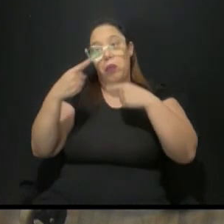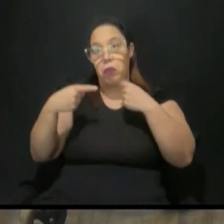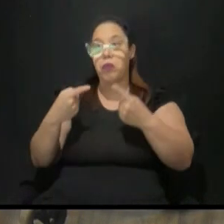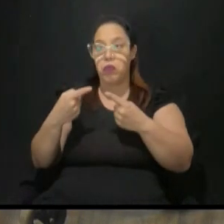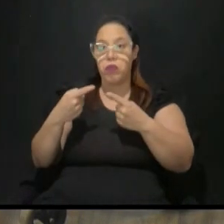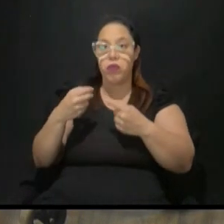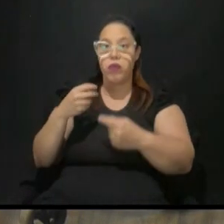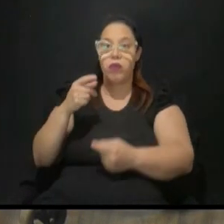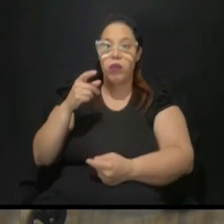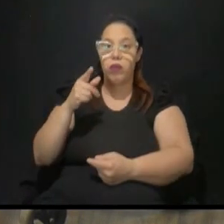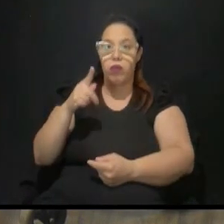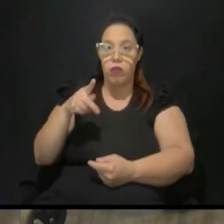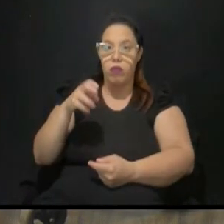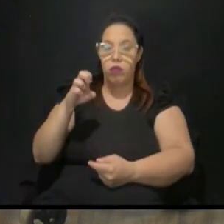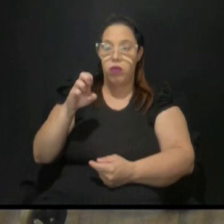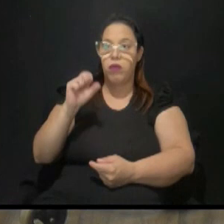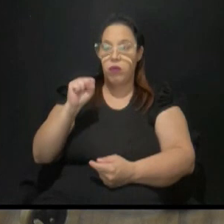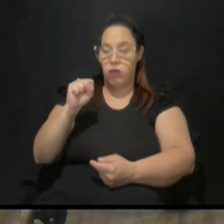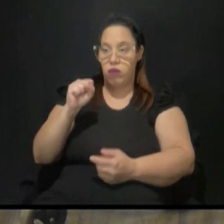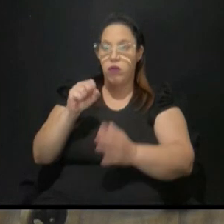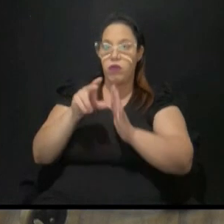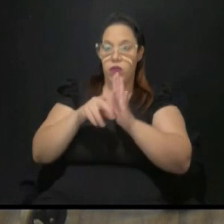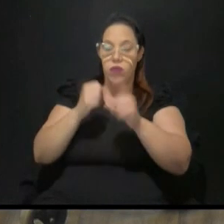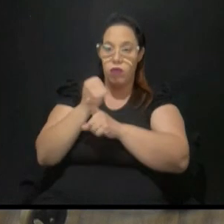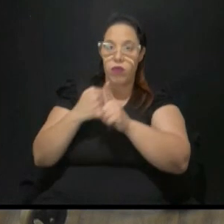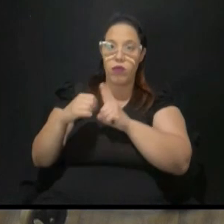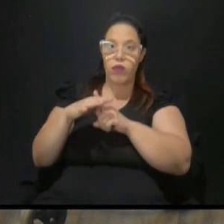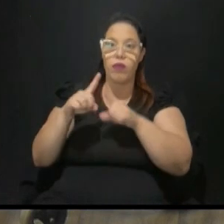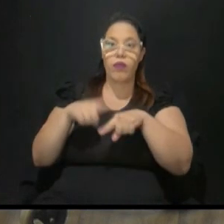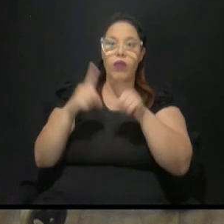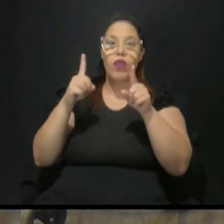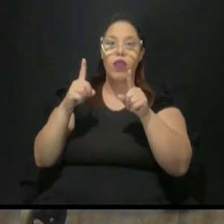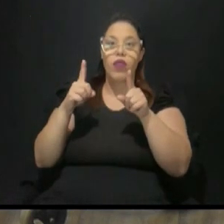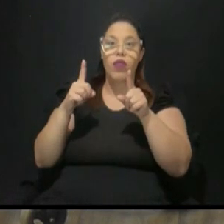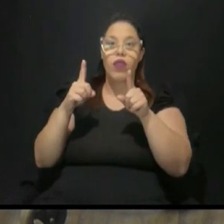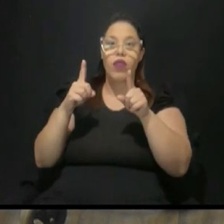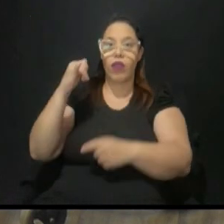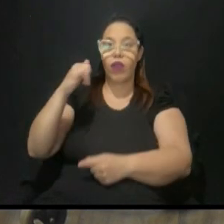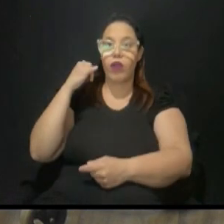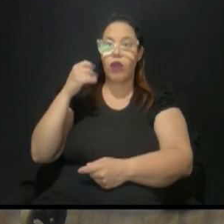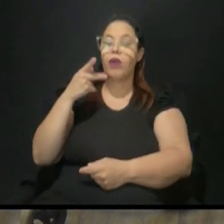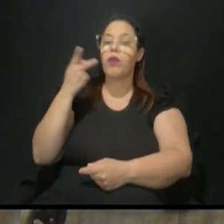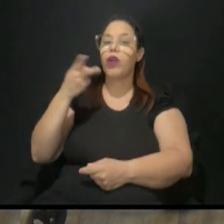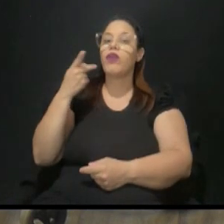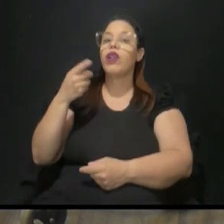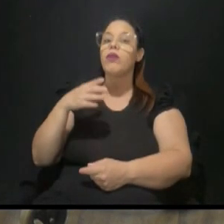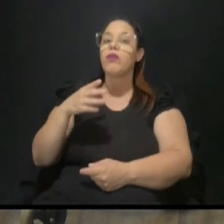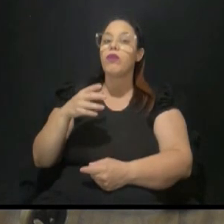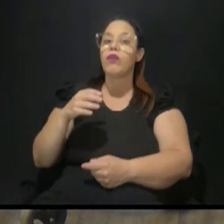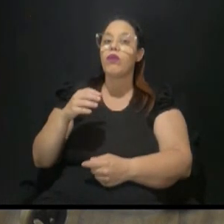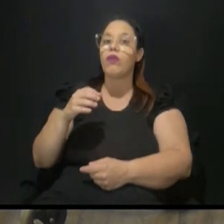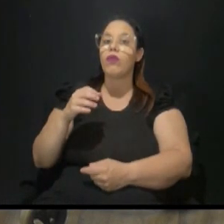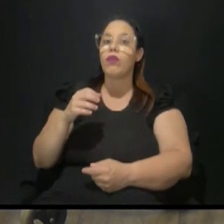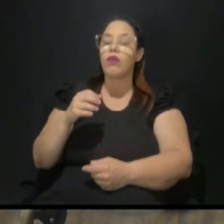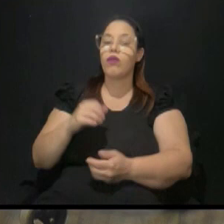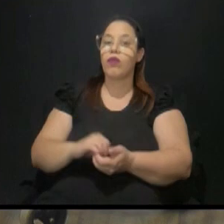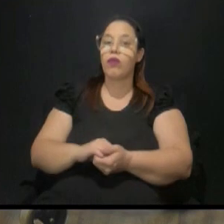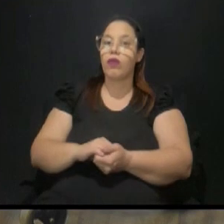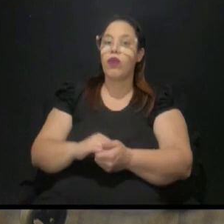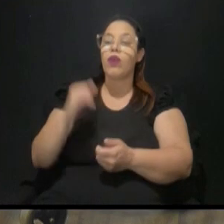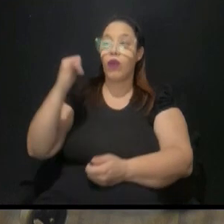é o Programa do Esporte Social, mas tem um número, pode falar aí, por favor? Para vocês fazerem contato, o